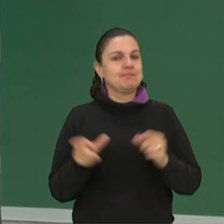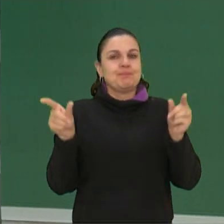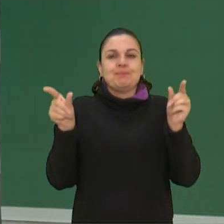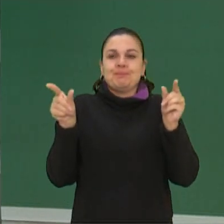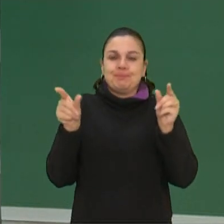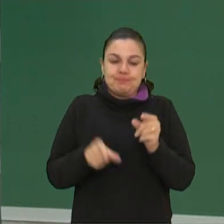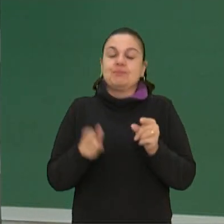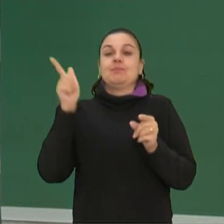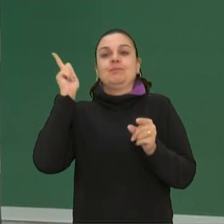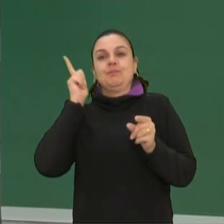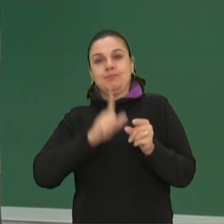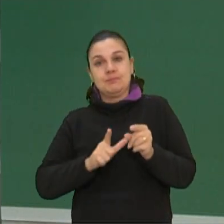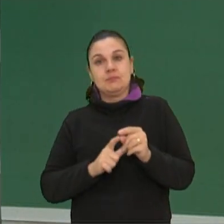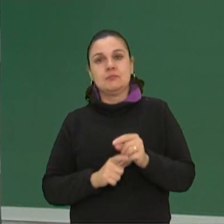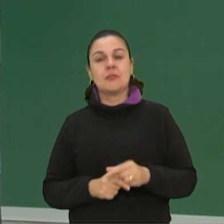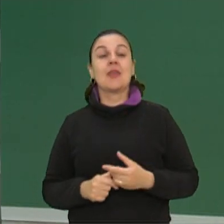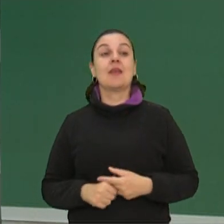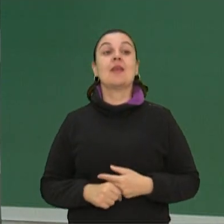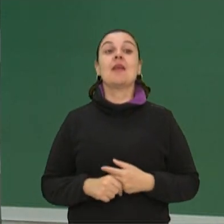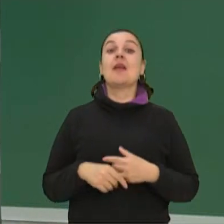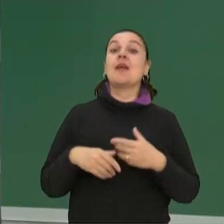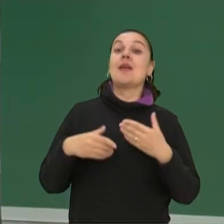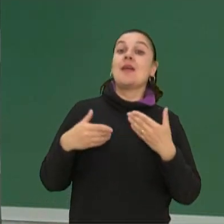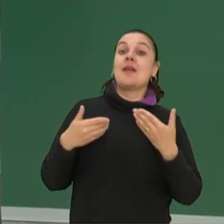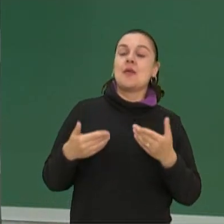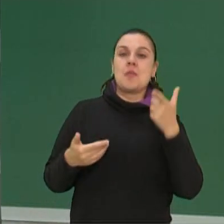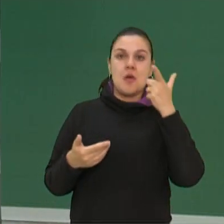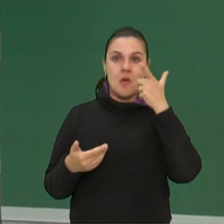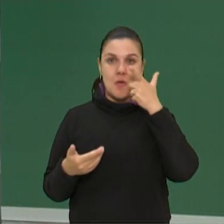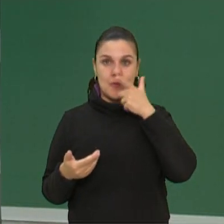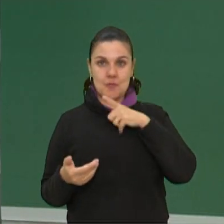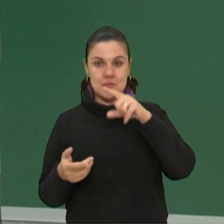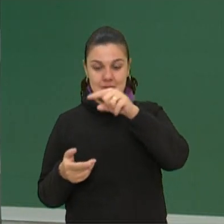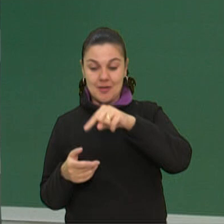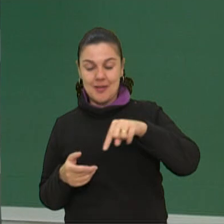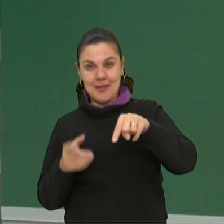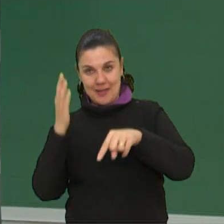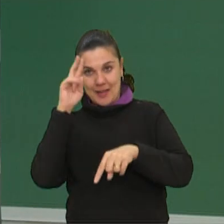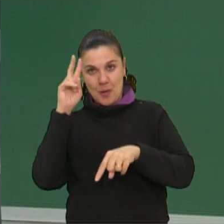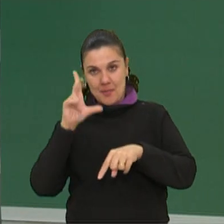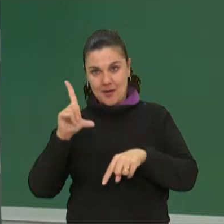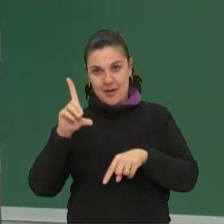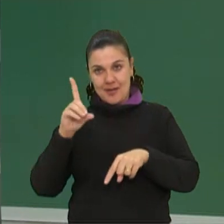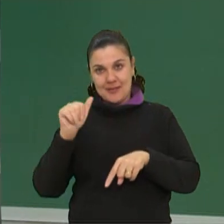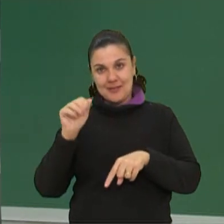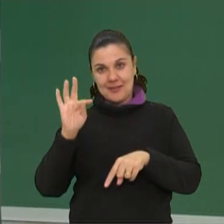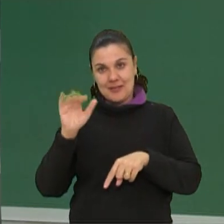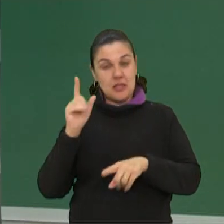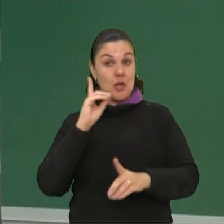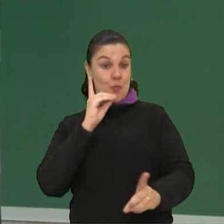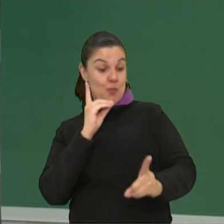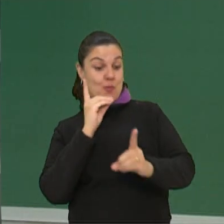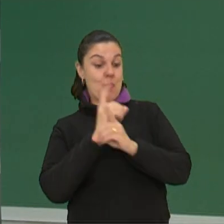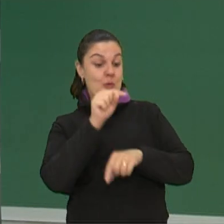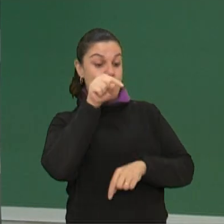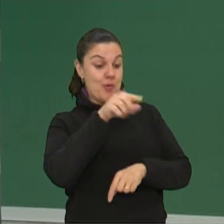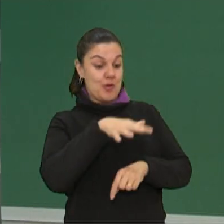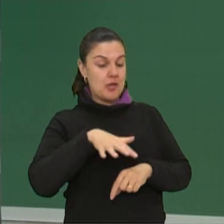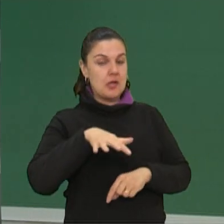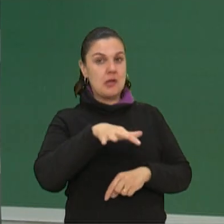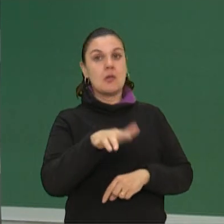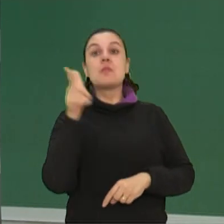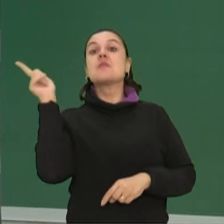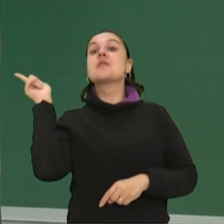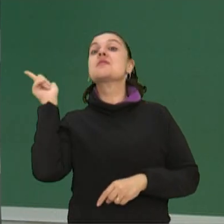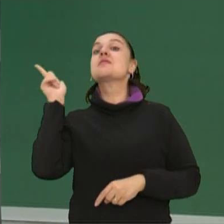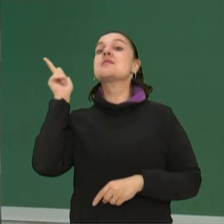pequeníssima minoria conseguia. E lembra ainda, para se tornar dono de uma data, se você não encontrasse a jazida, para